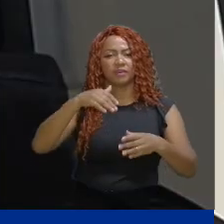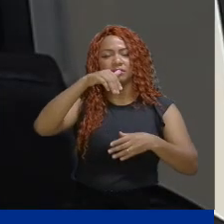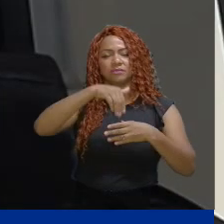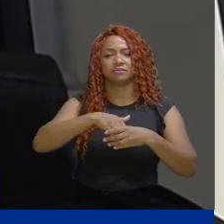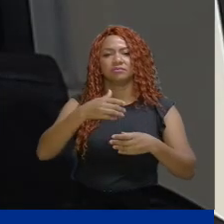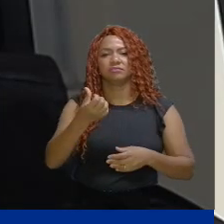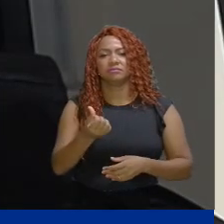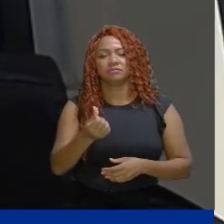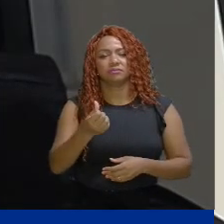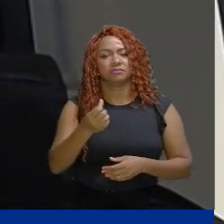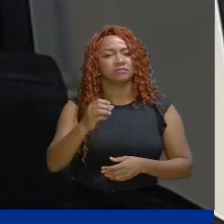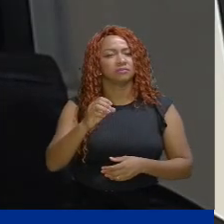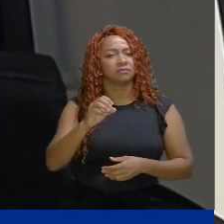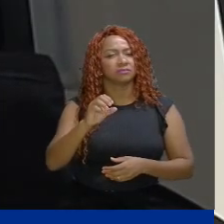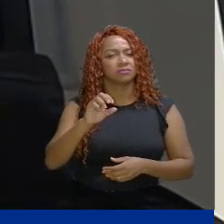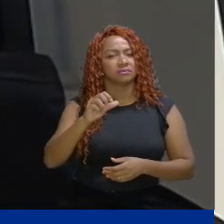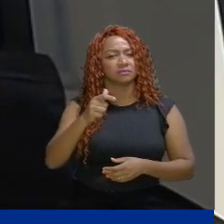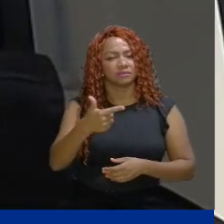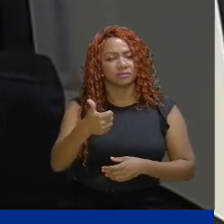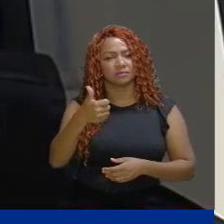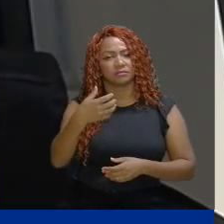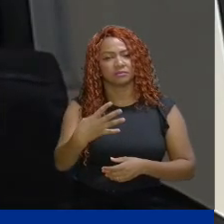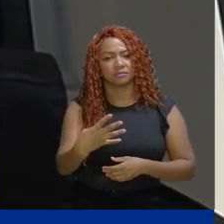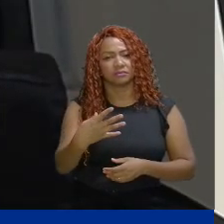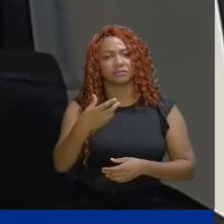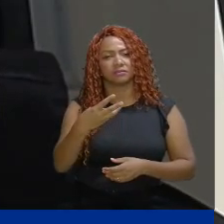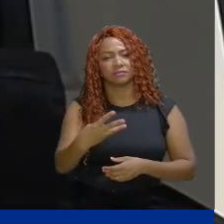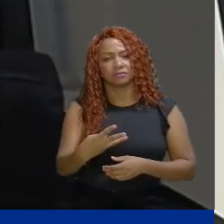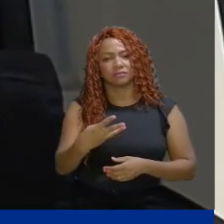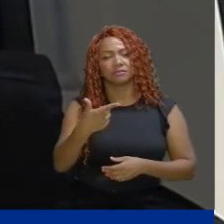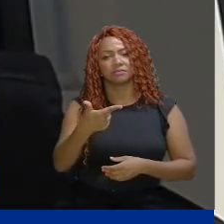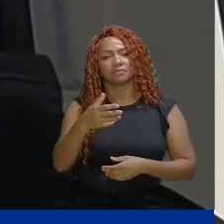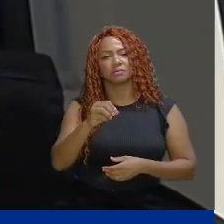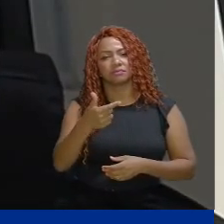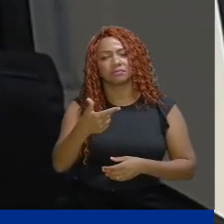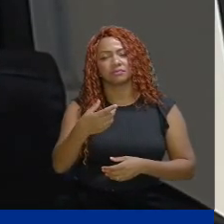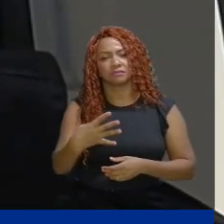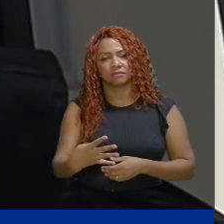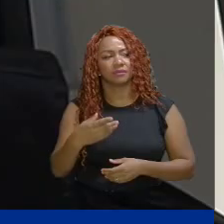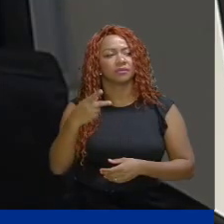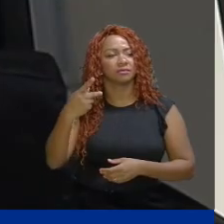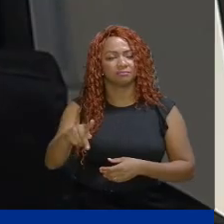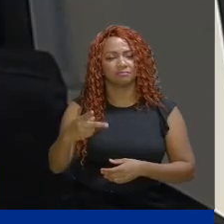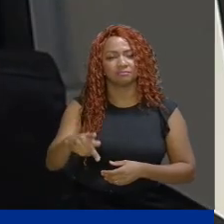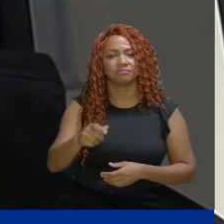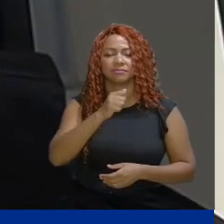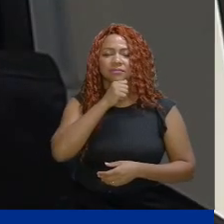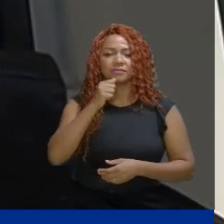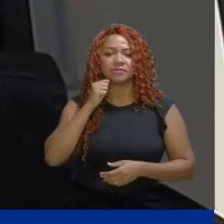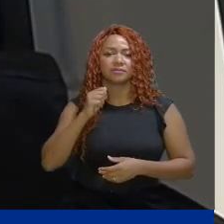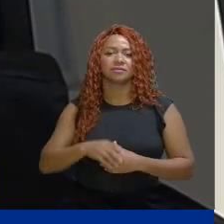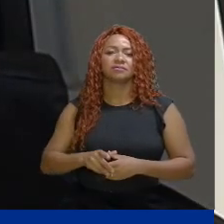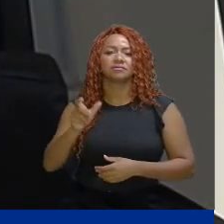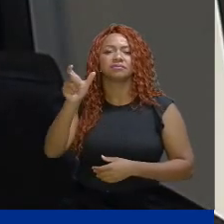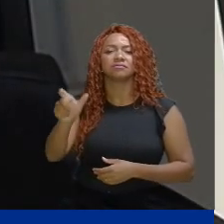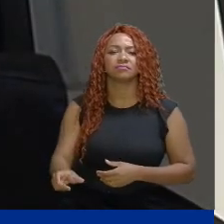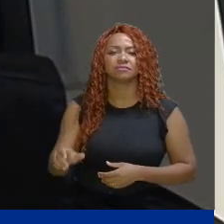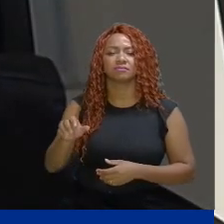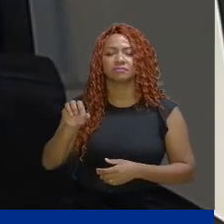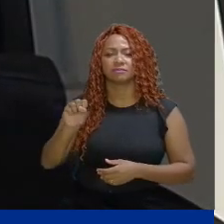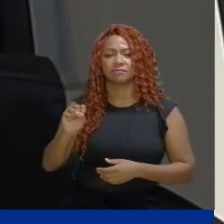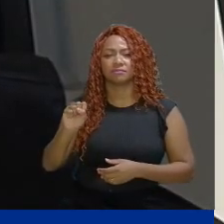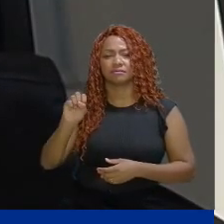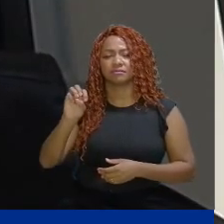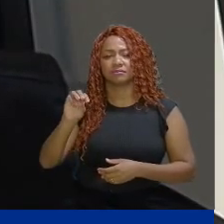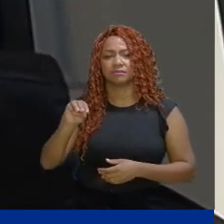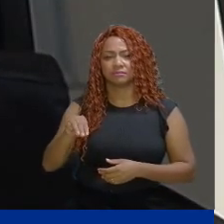eleitoral número 600.143 de 2024, origem Macapá. O recorrente é Samuel